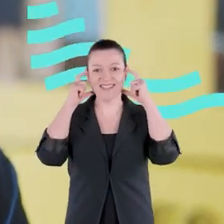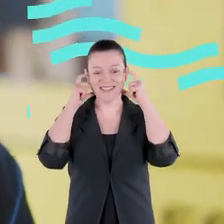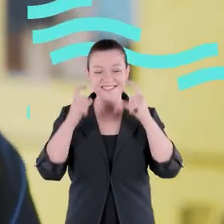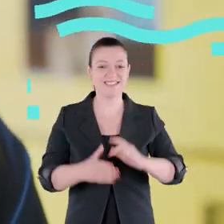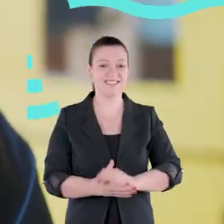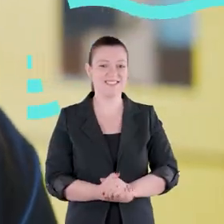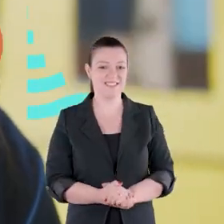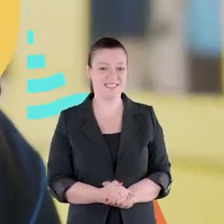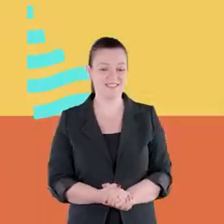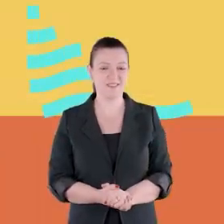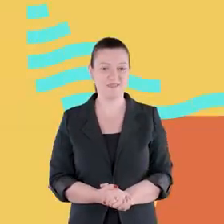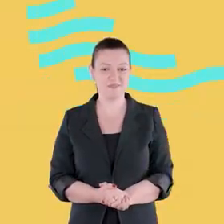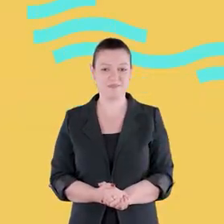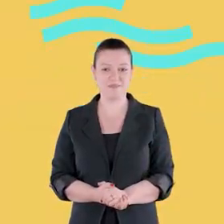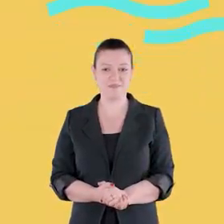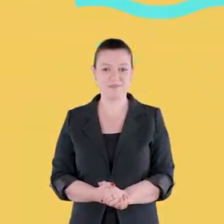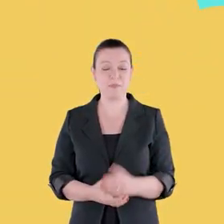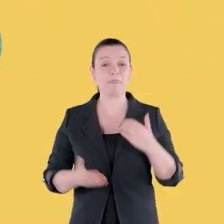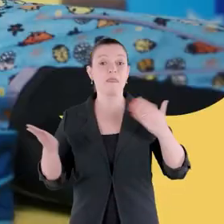Máscara.